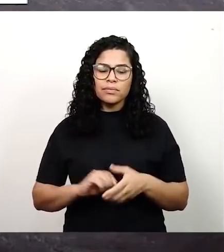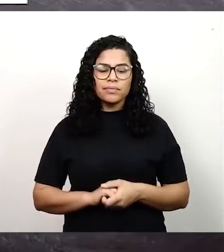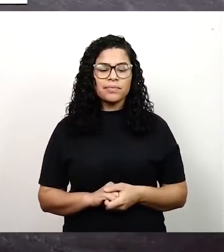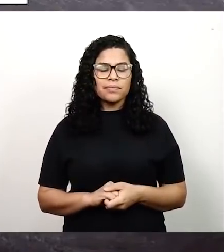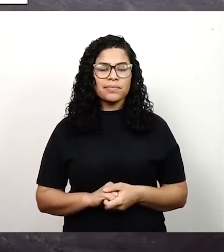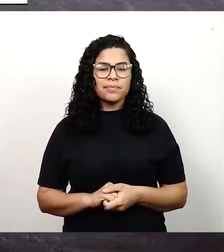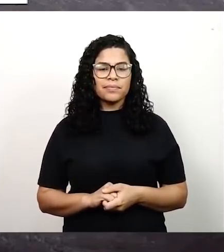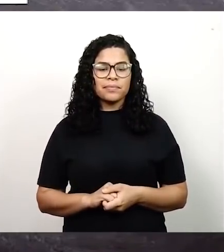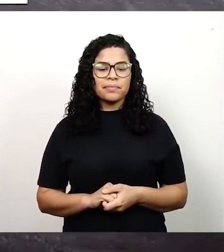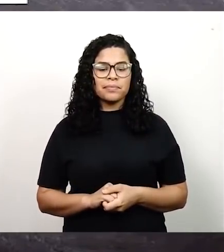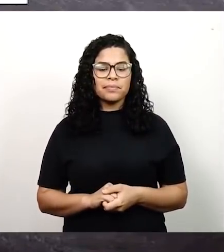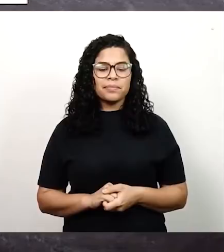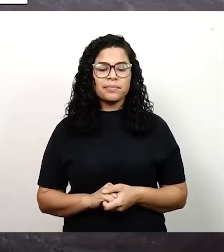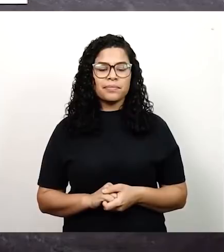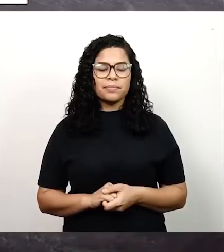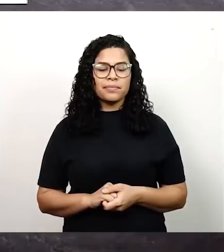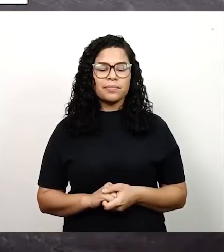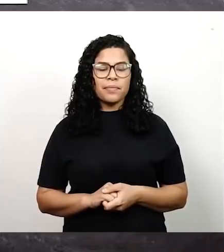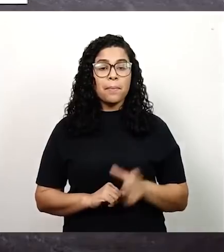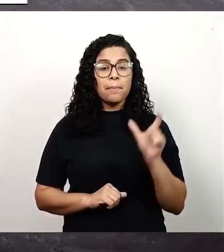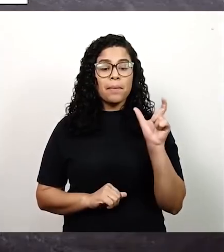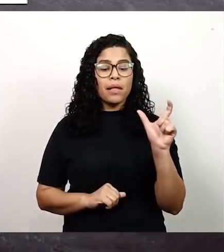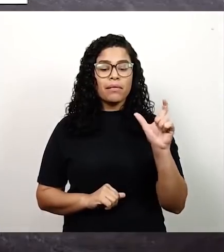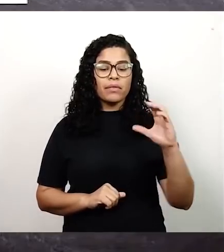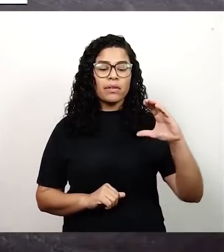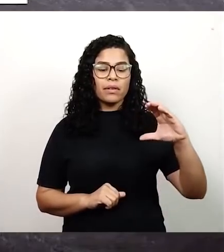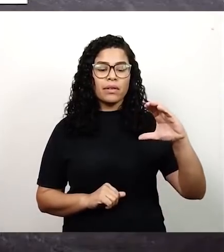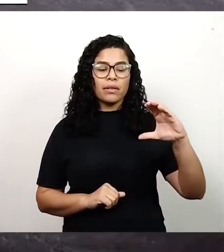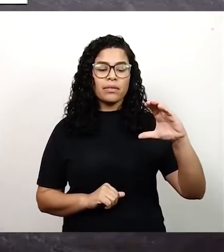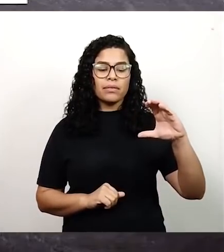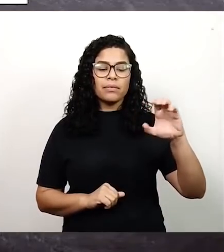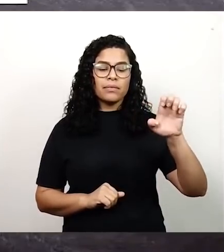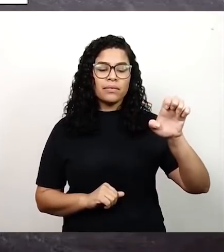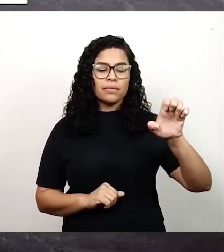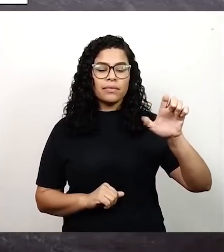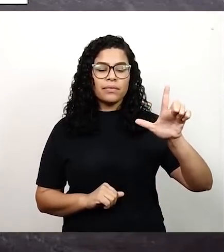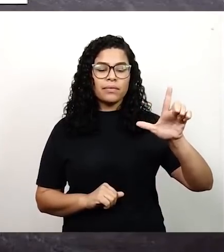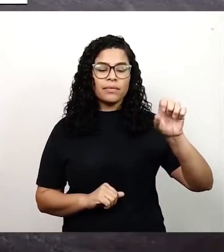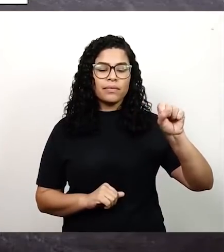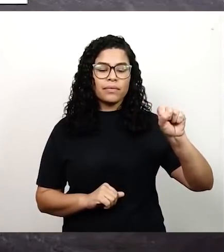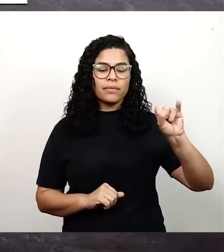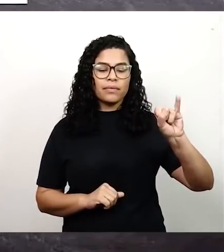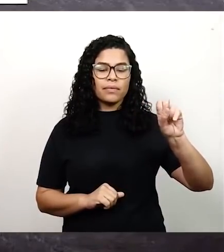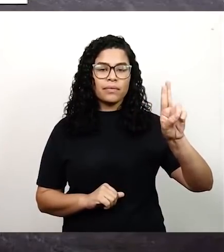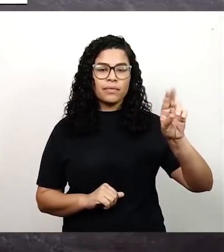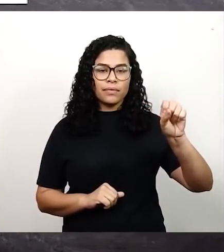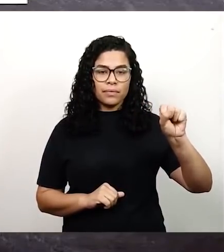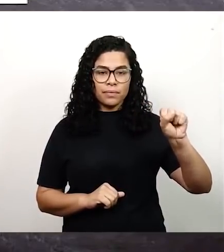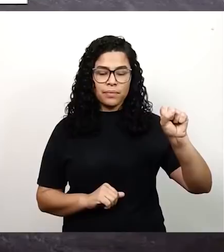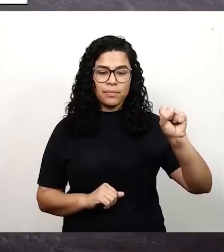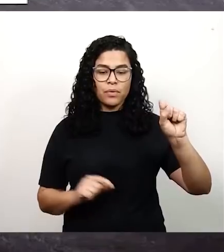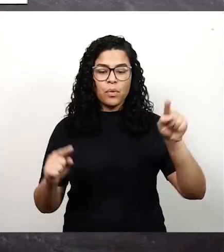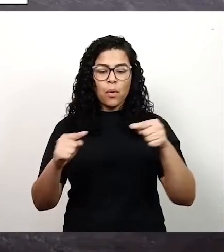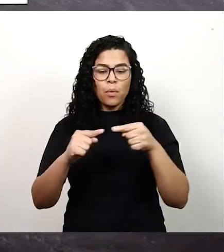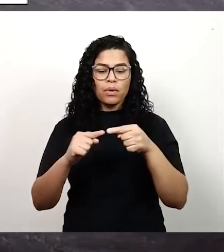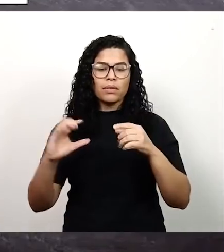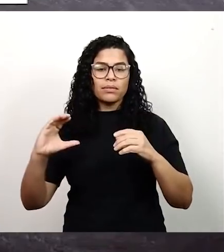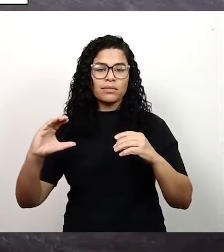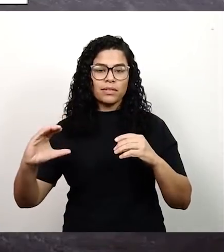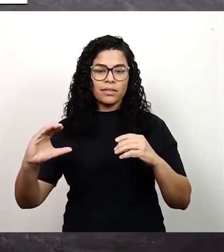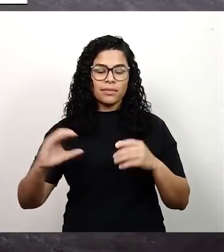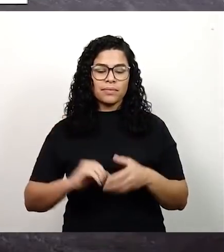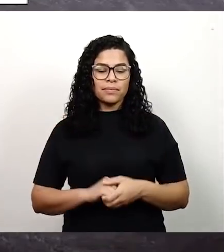está. Então, a palavrinha Celsius está relacionada à frase da letrinha C,